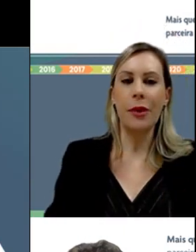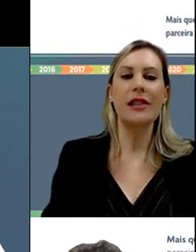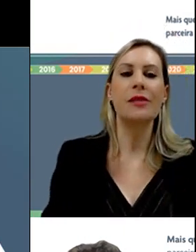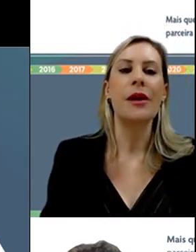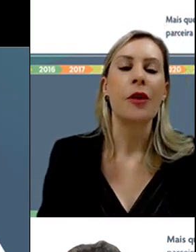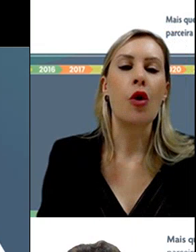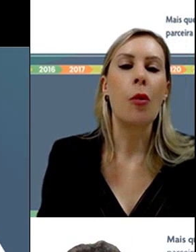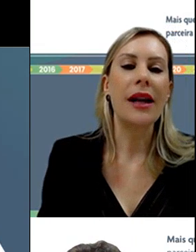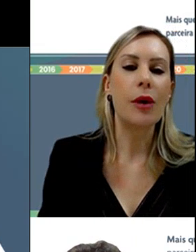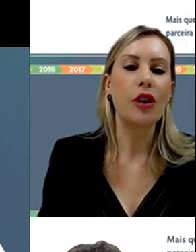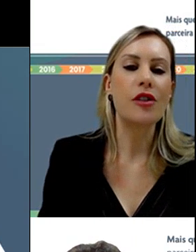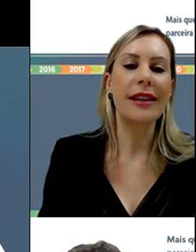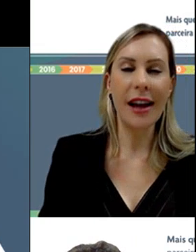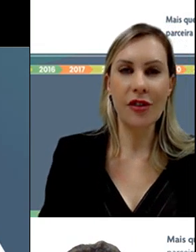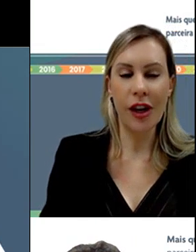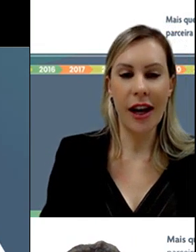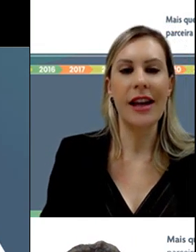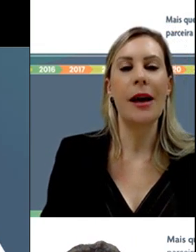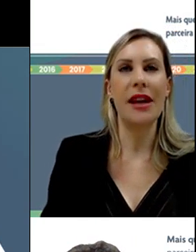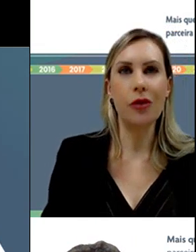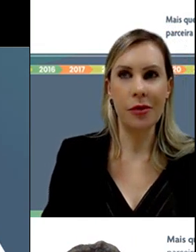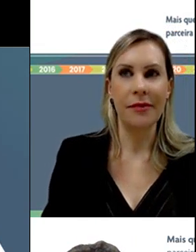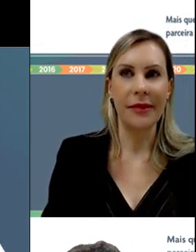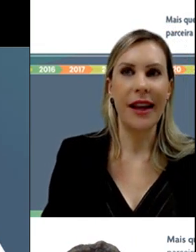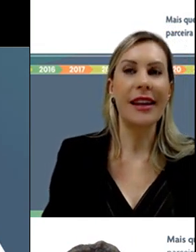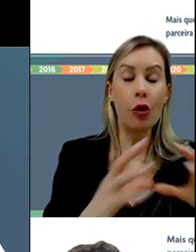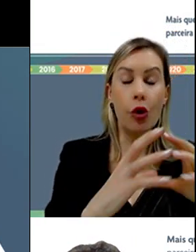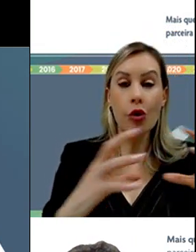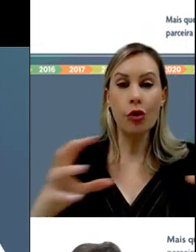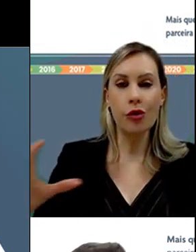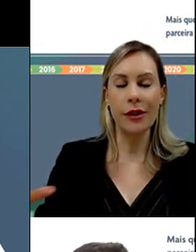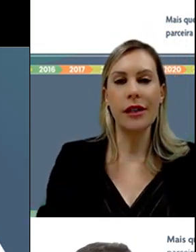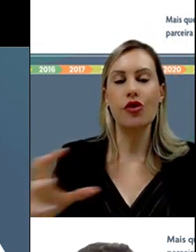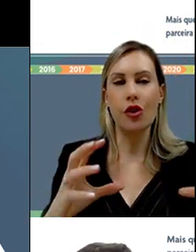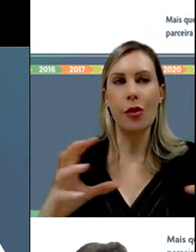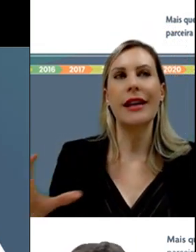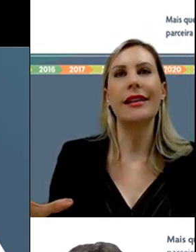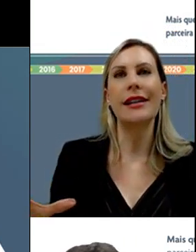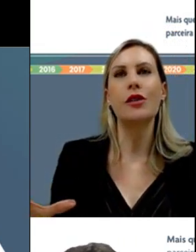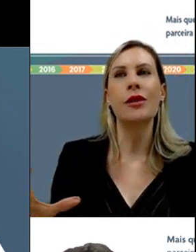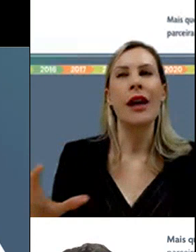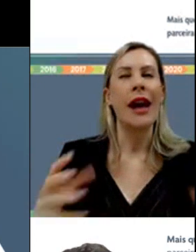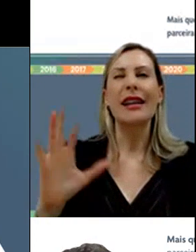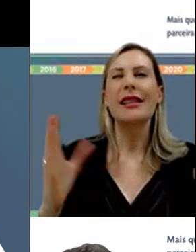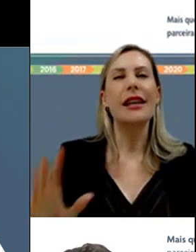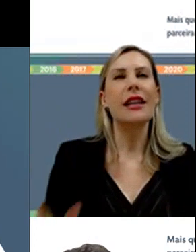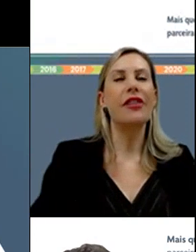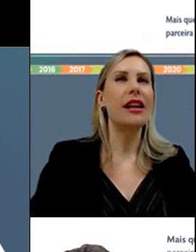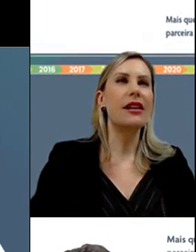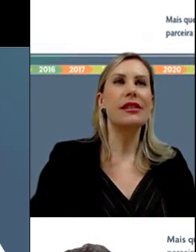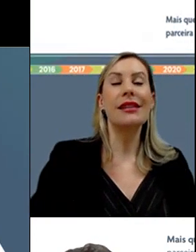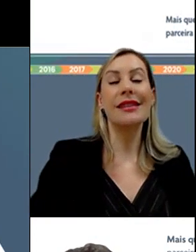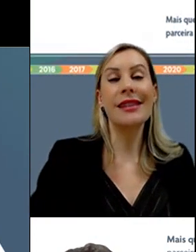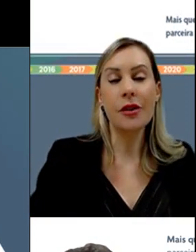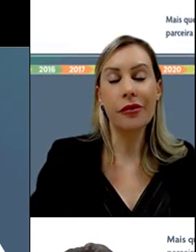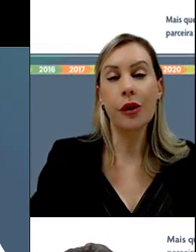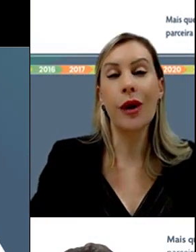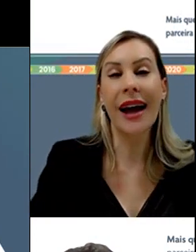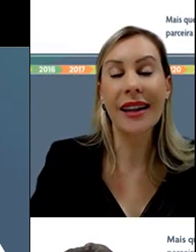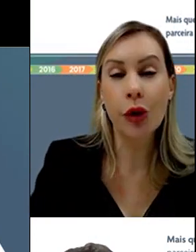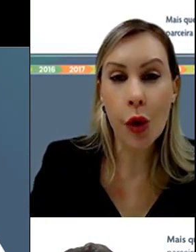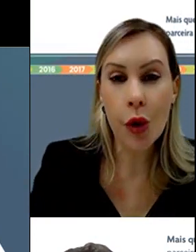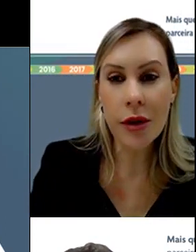aqui na Funpresp, compara com a nossa taxa de carregamento, tá? Que ao longo dos anos, de 40 anos, ela significaria assim